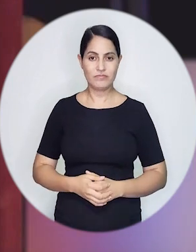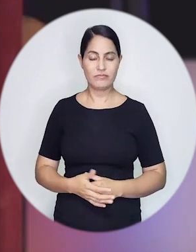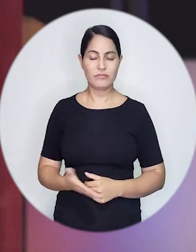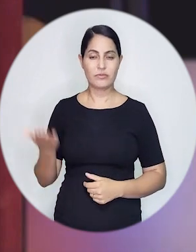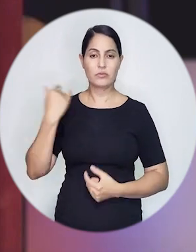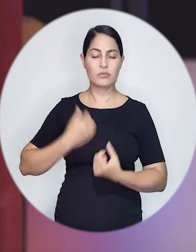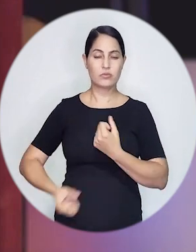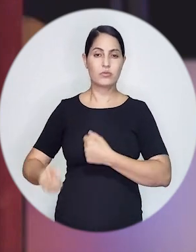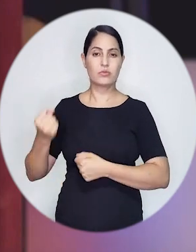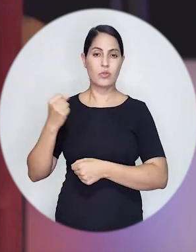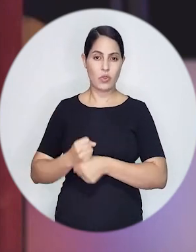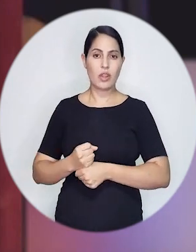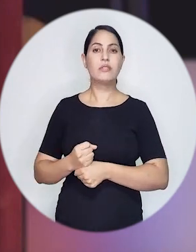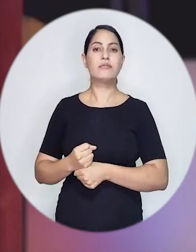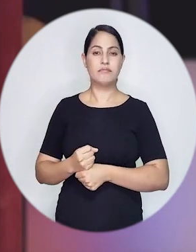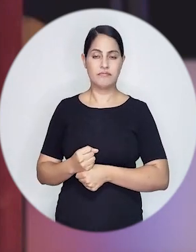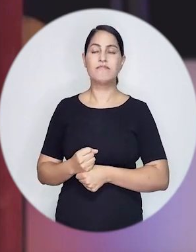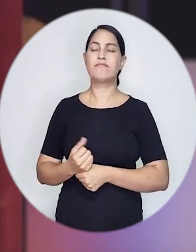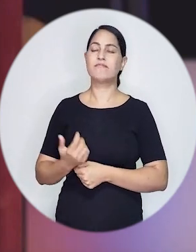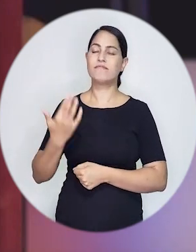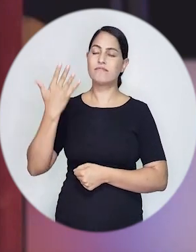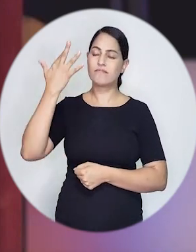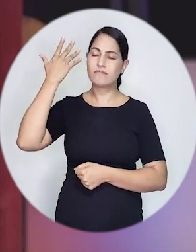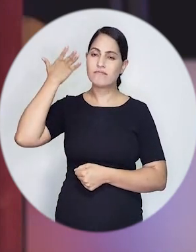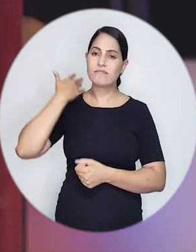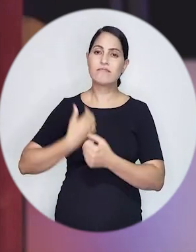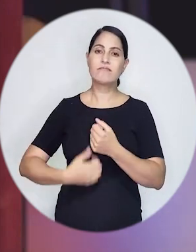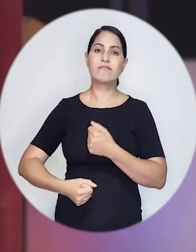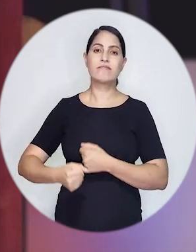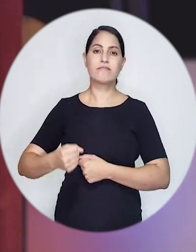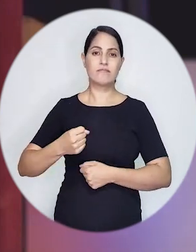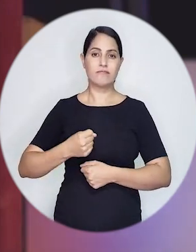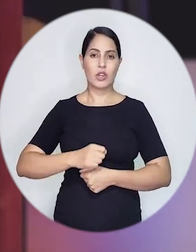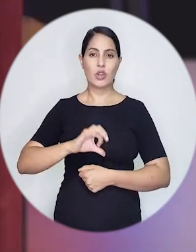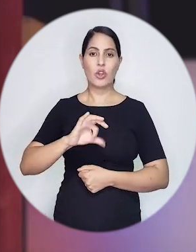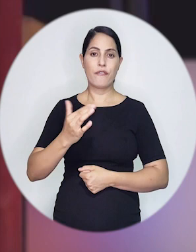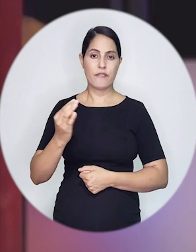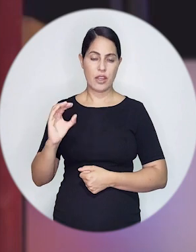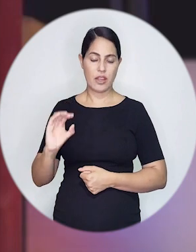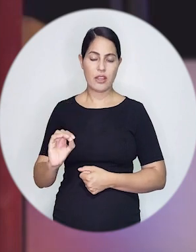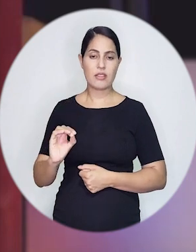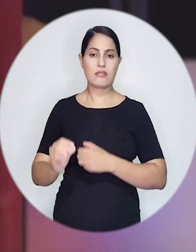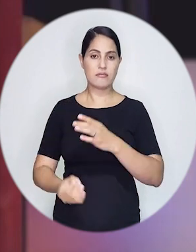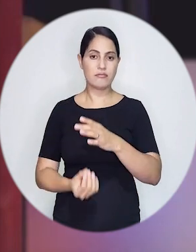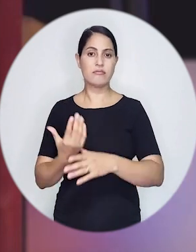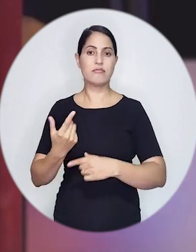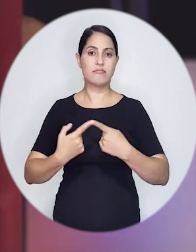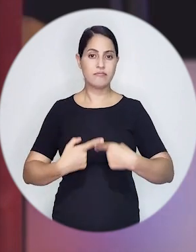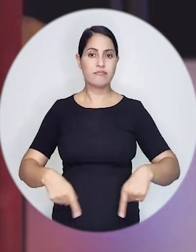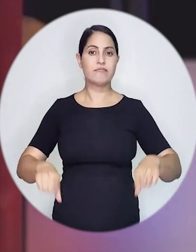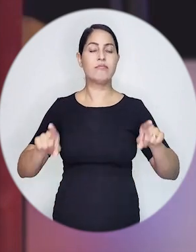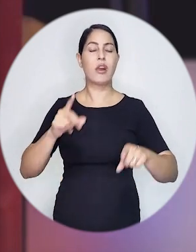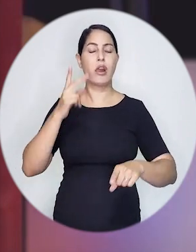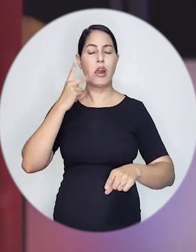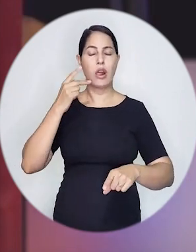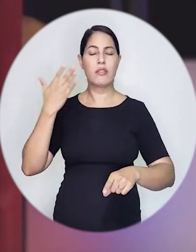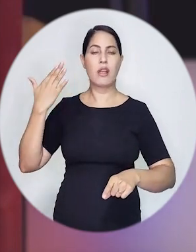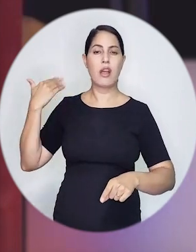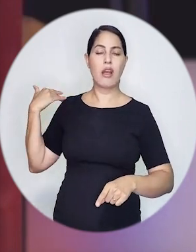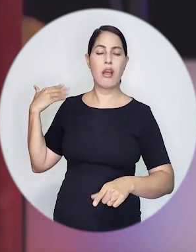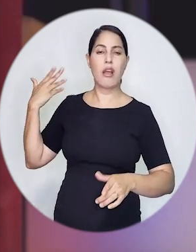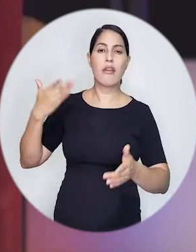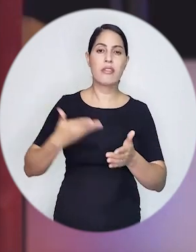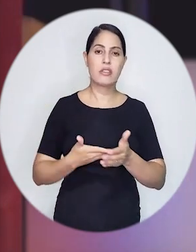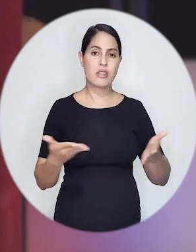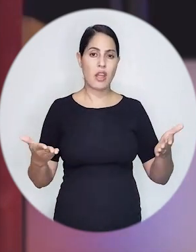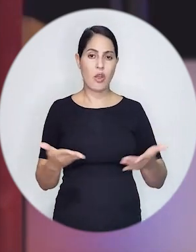Fundada em 1933, a seccional do Ceará se consolidou como instituição necessária ao avanço do país. Desde o